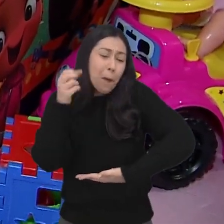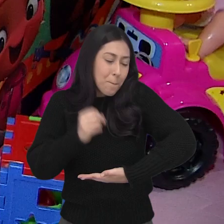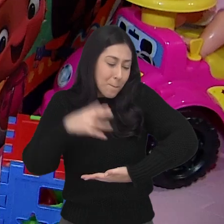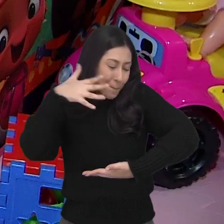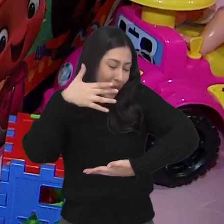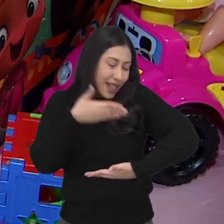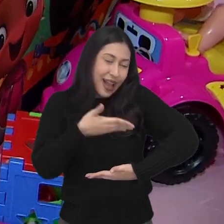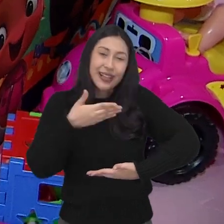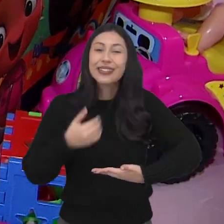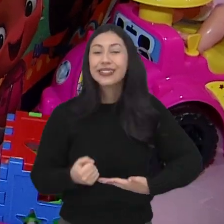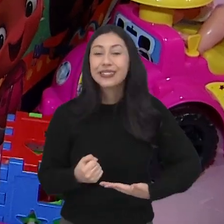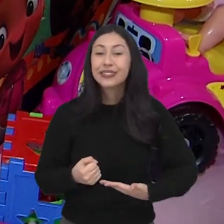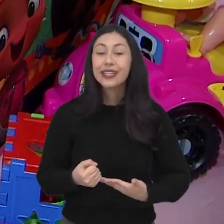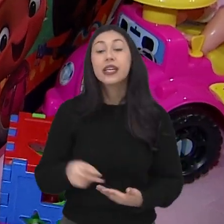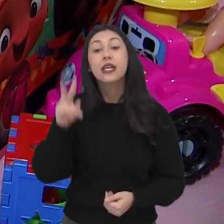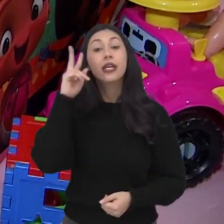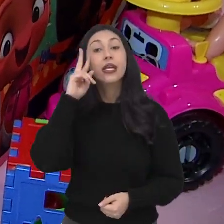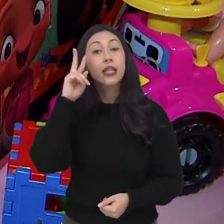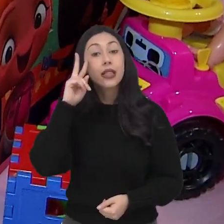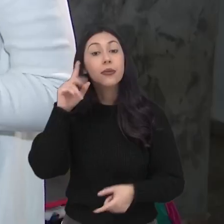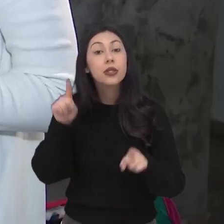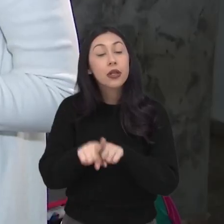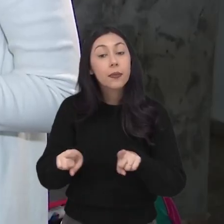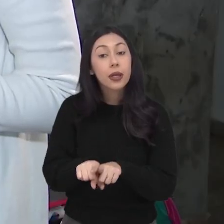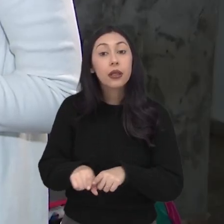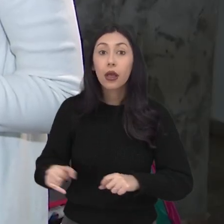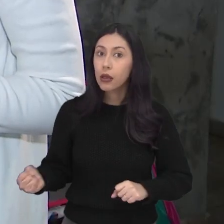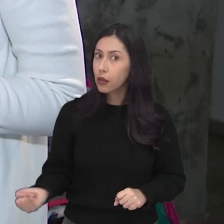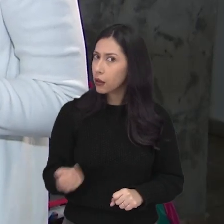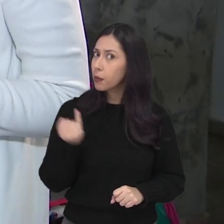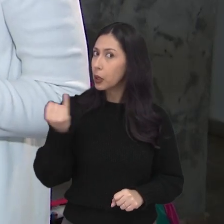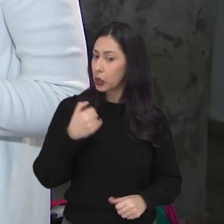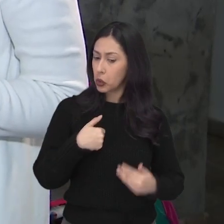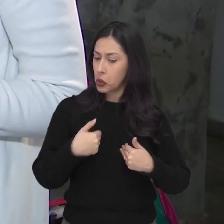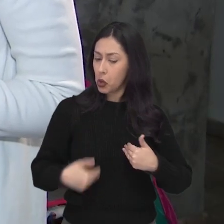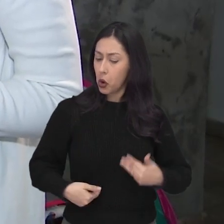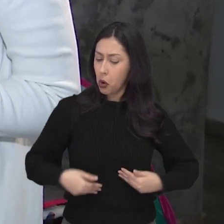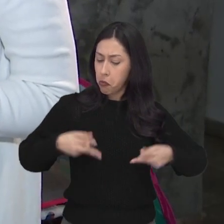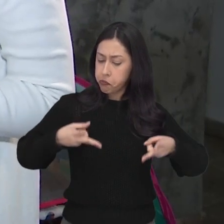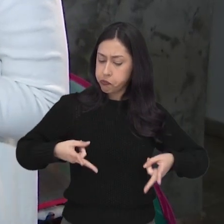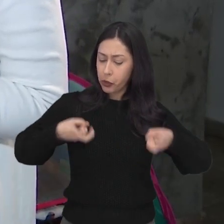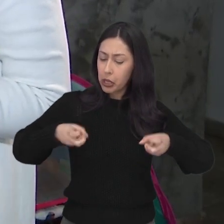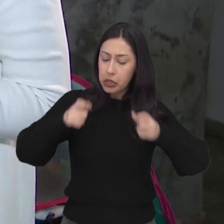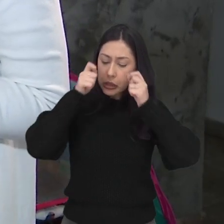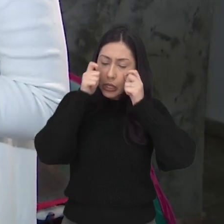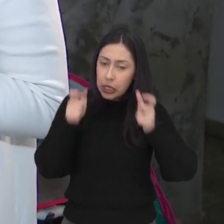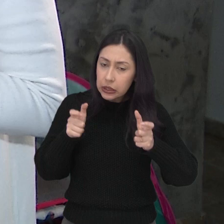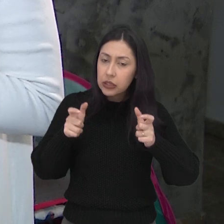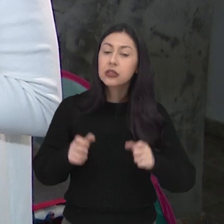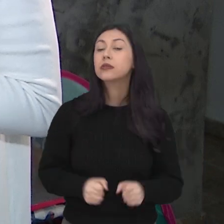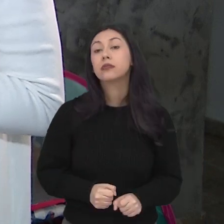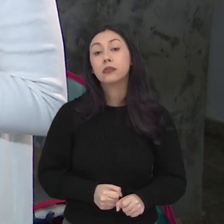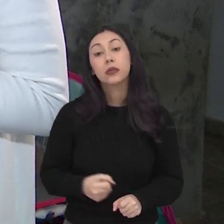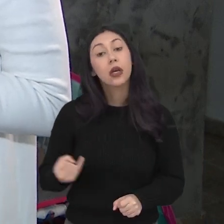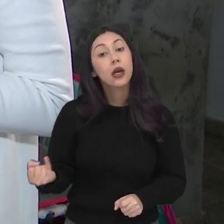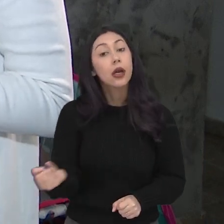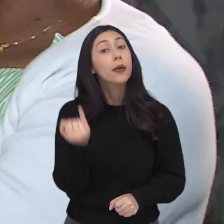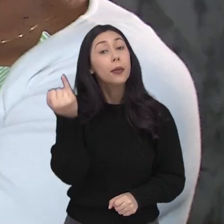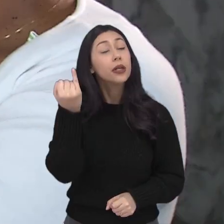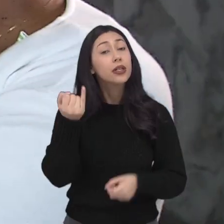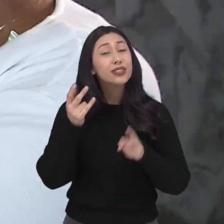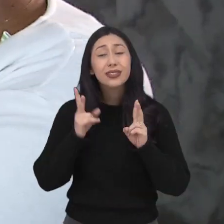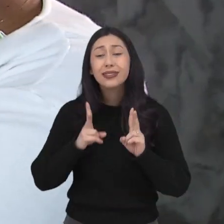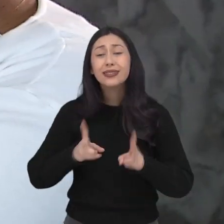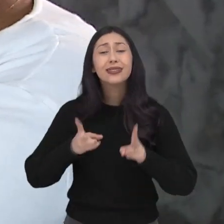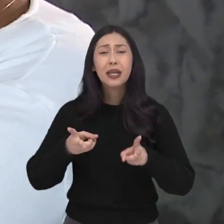como carinhosamente chama a filha Antonella, e relembra como é importante prestar atenção aos sinais do próprio corpo.